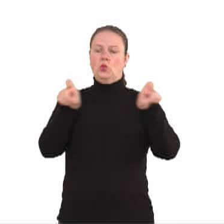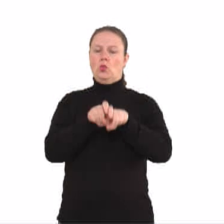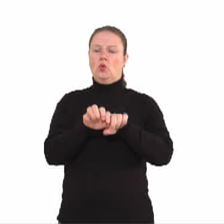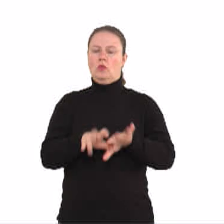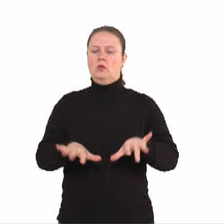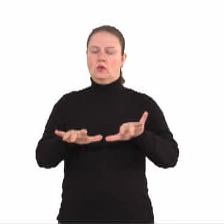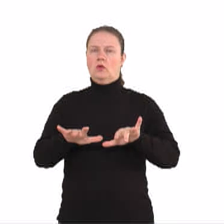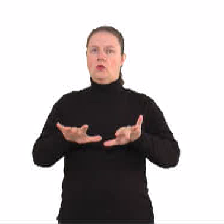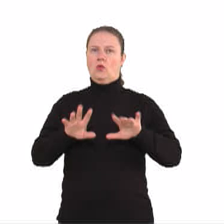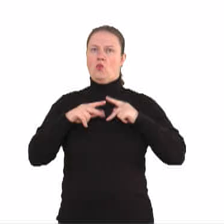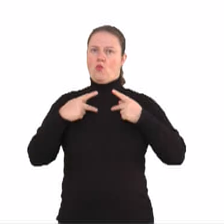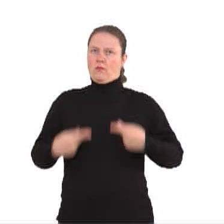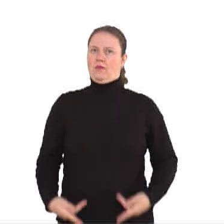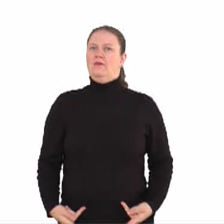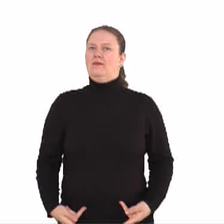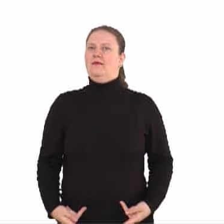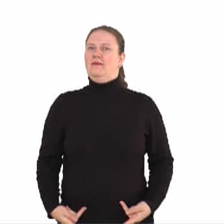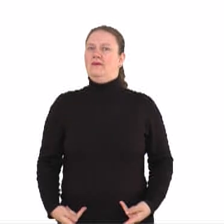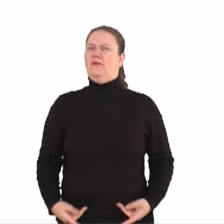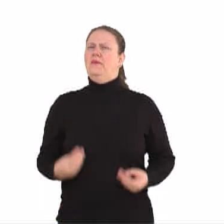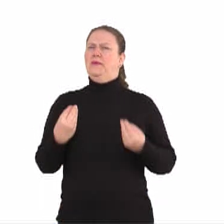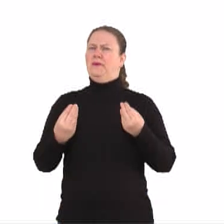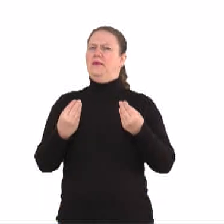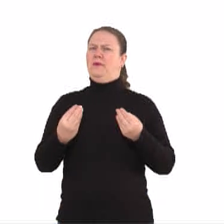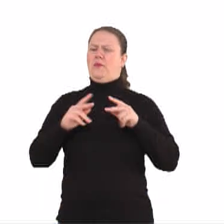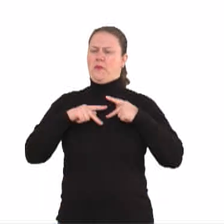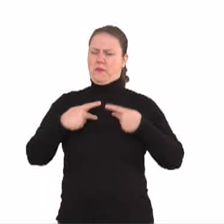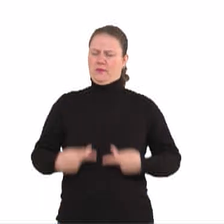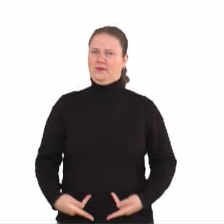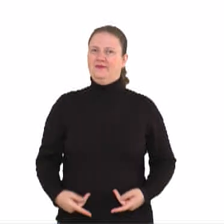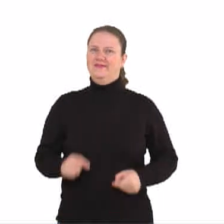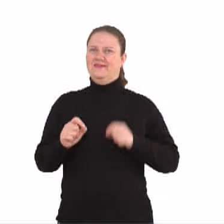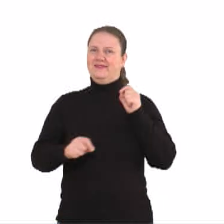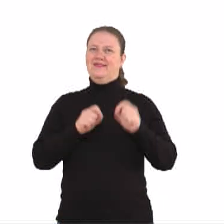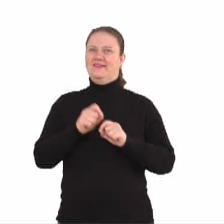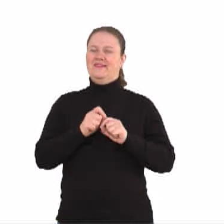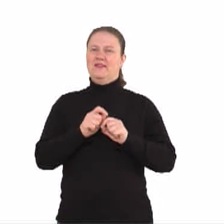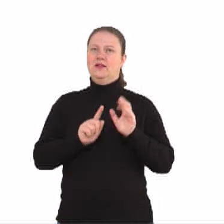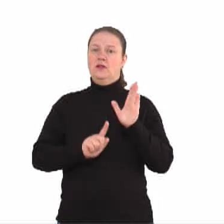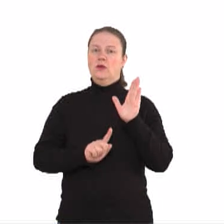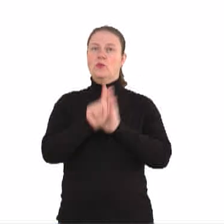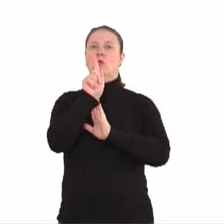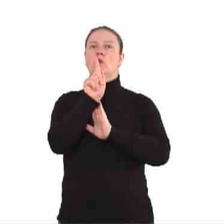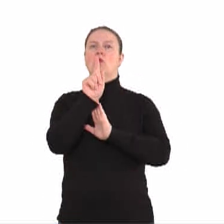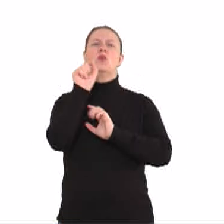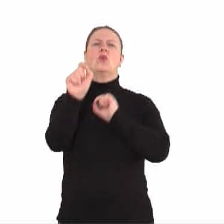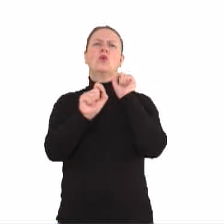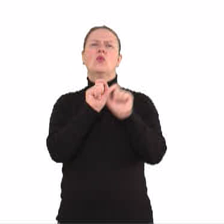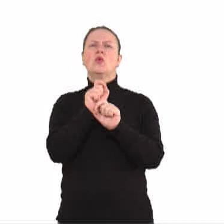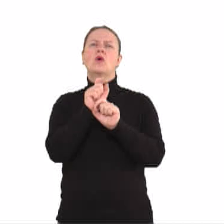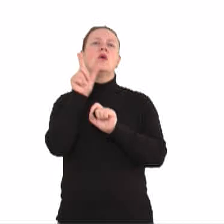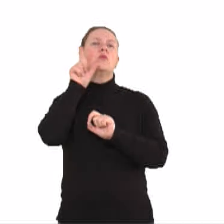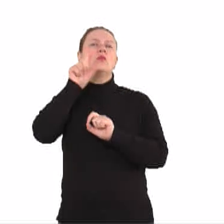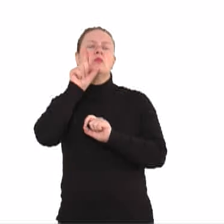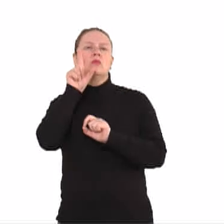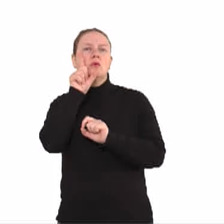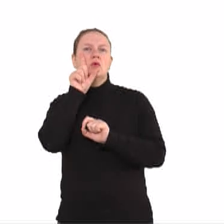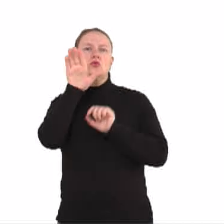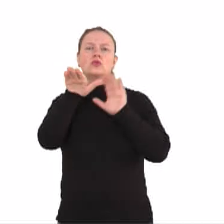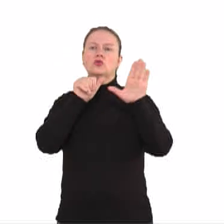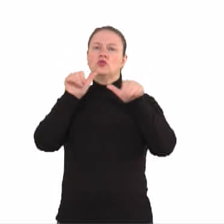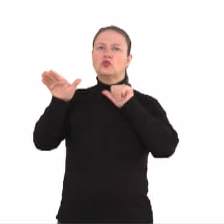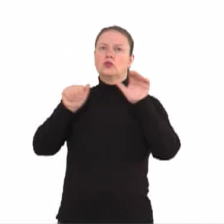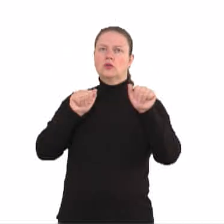ok? Sujeito, né? Quem tinha a Agência Espacial Americana? Tinha o quê? Tinha os chamados